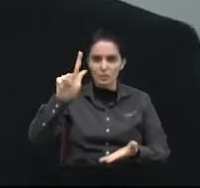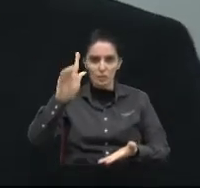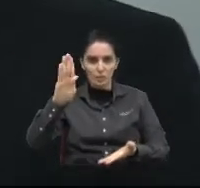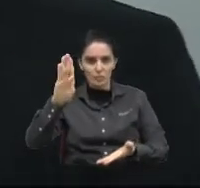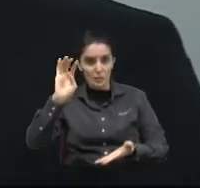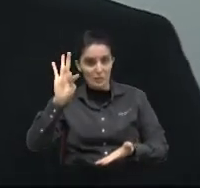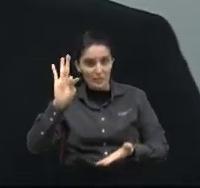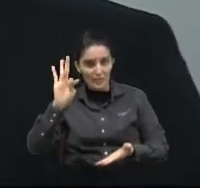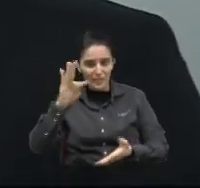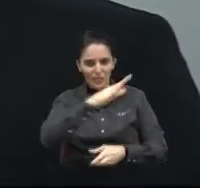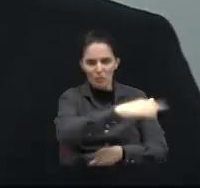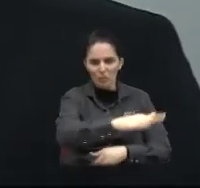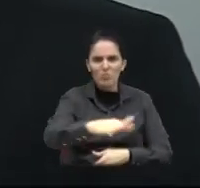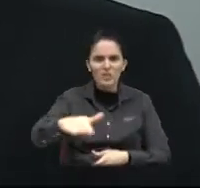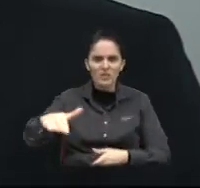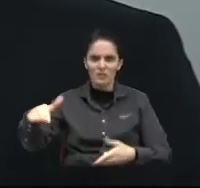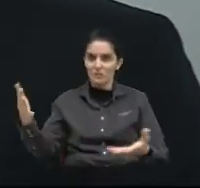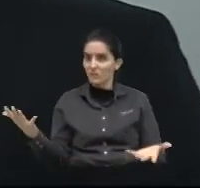crianças